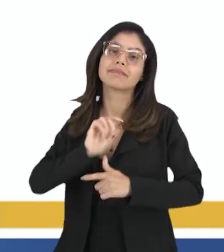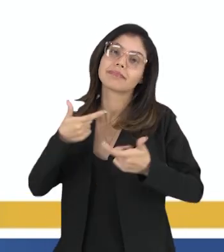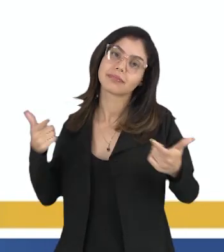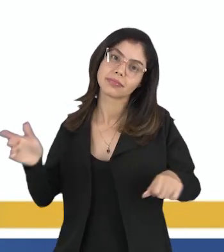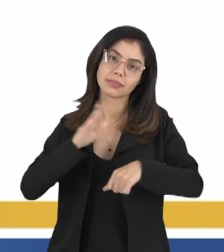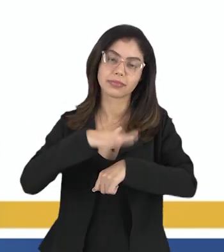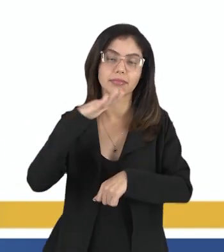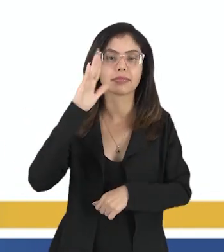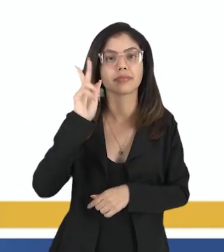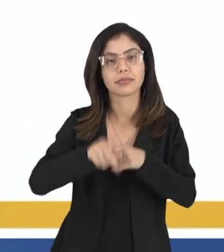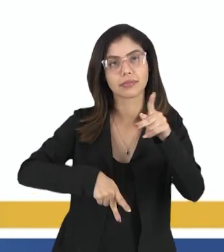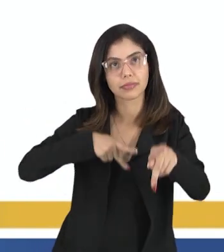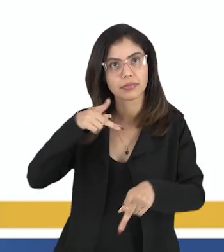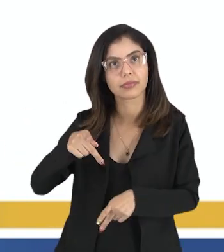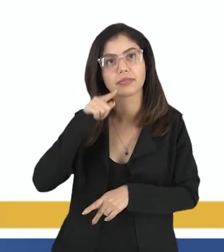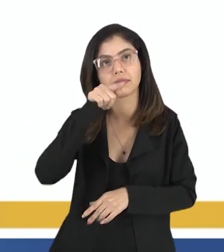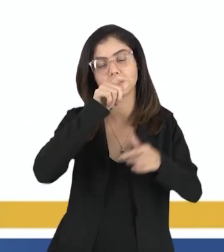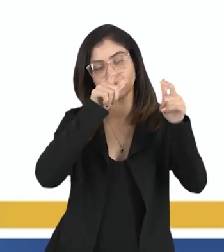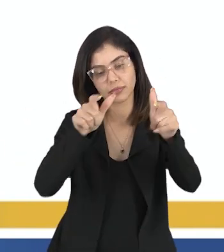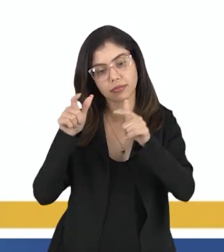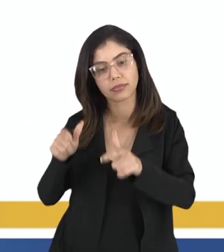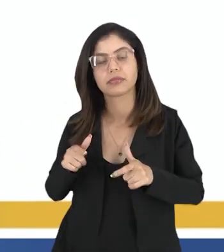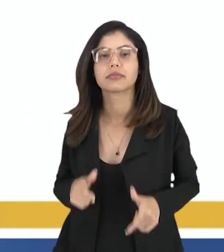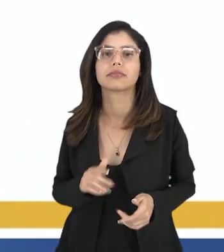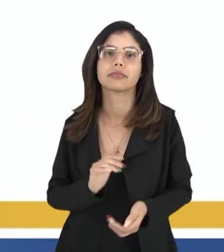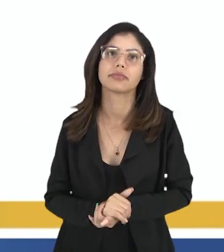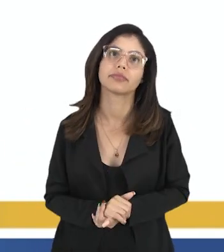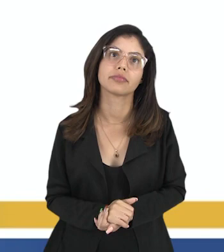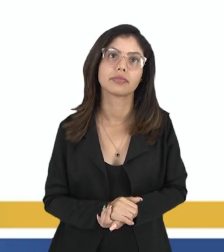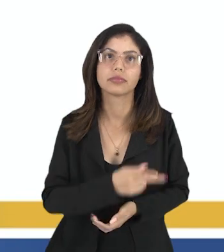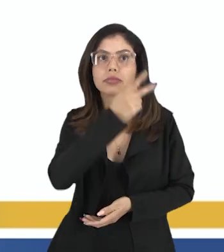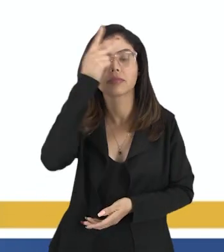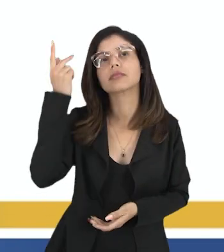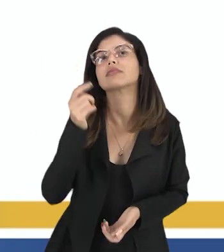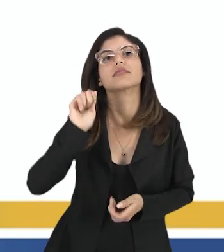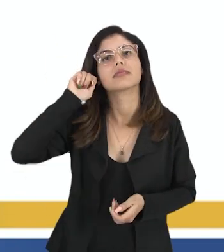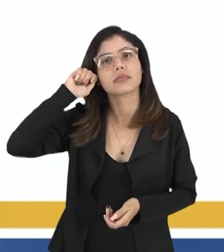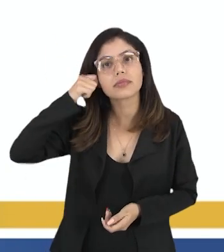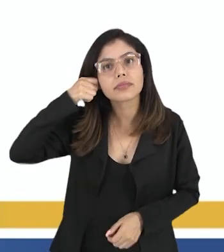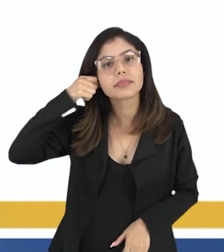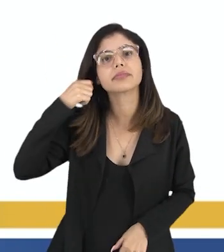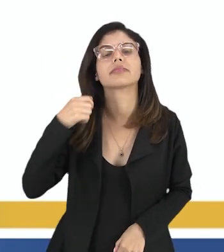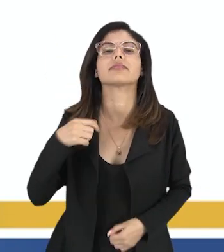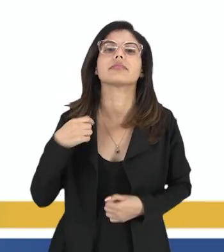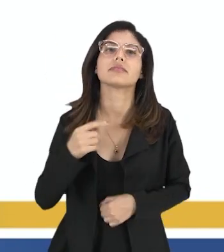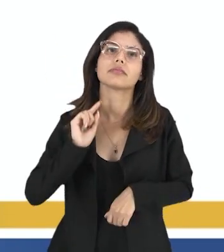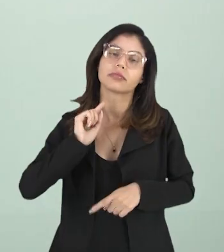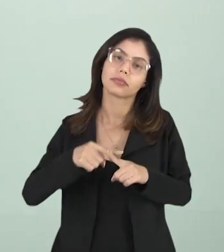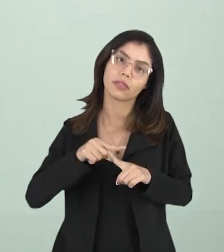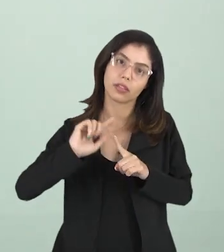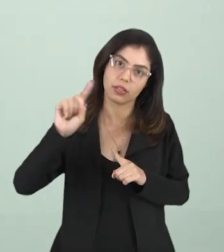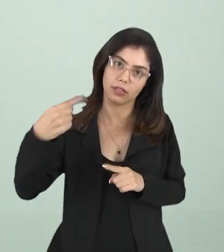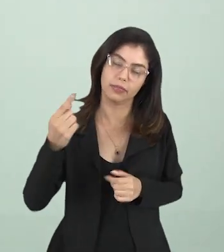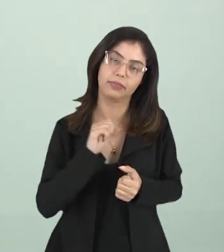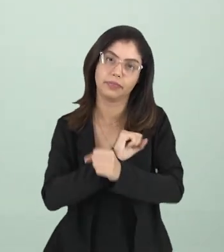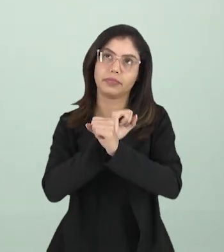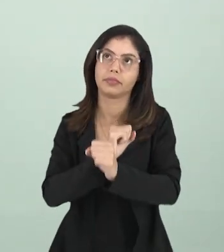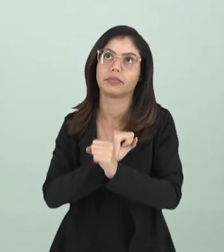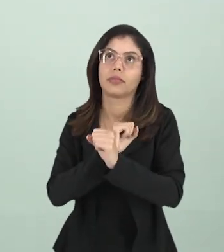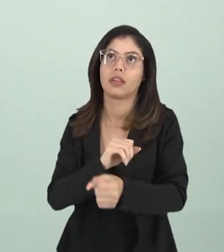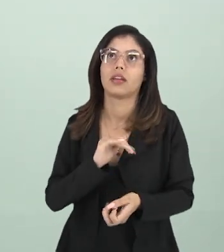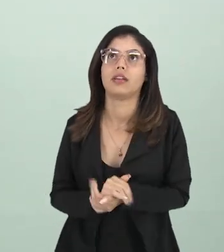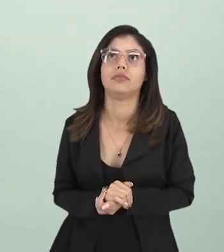da população que habita esse espaço, são de pessoas negras, Porque depois da escravidão,